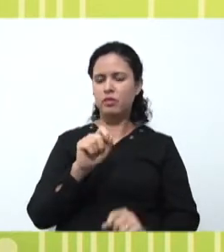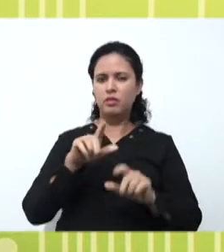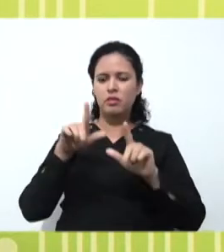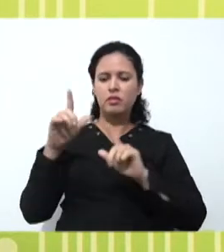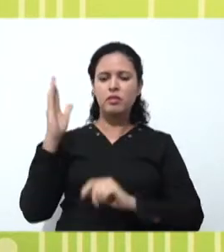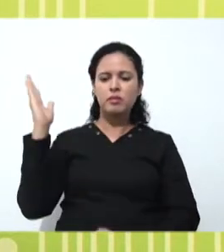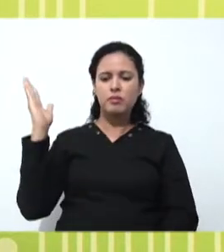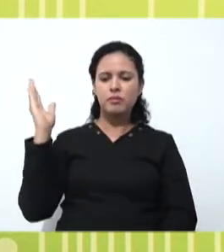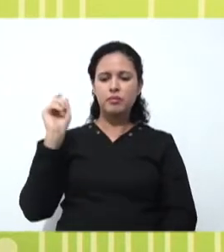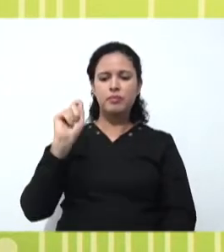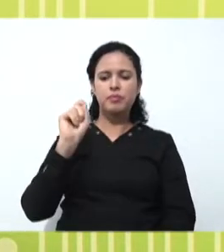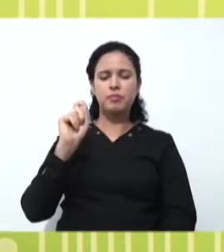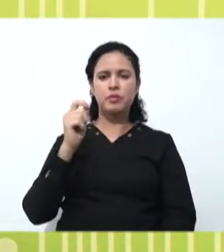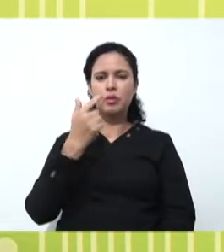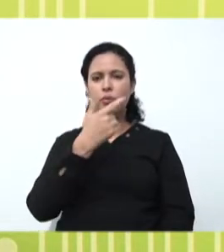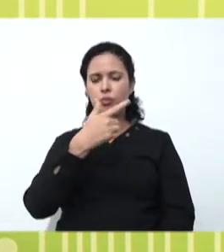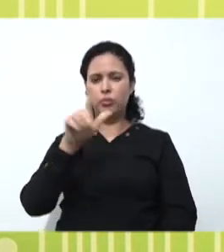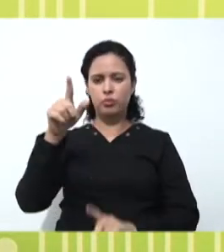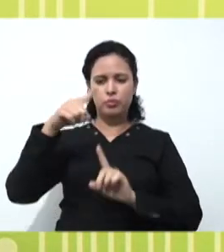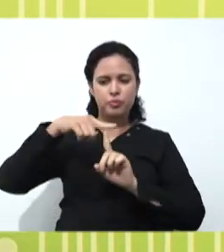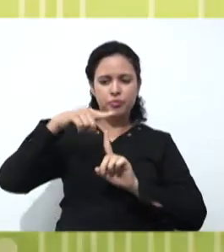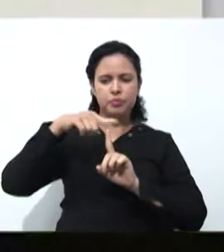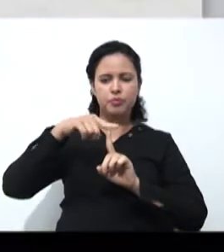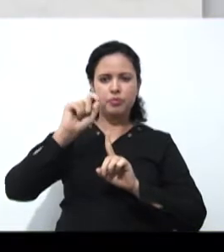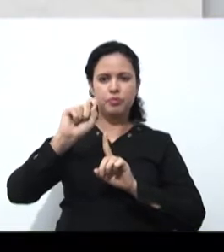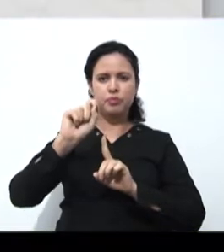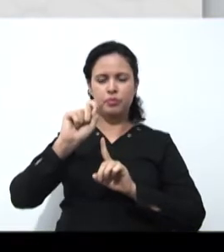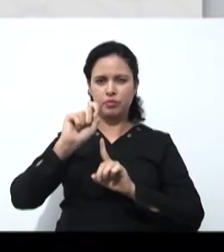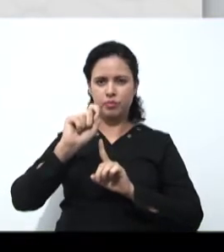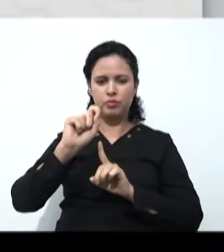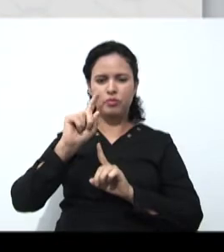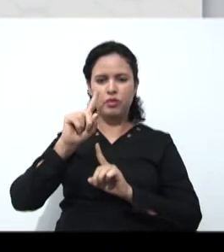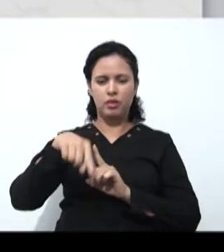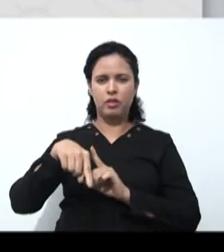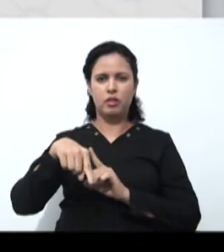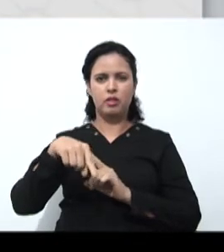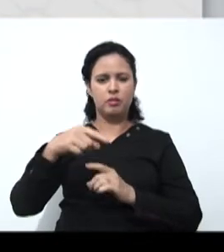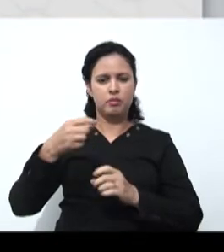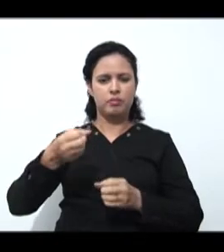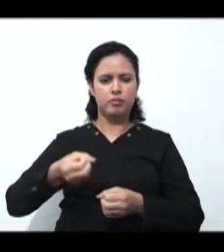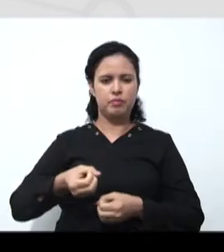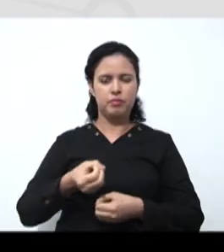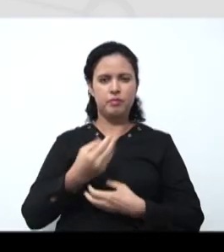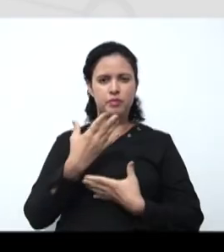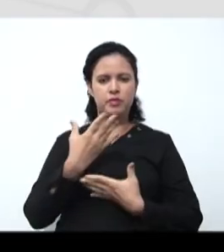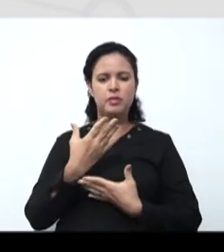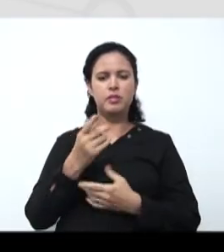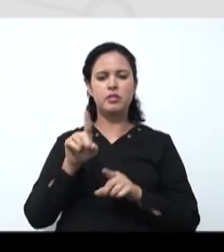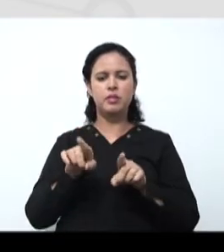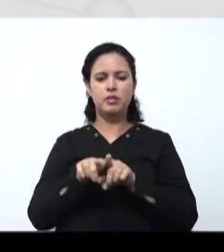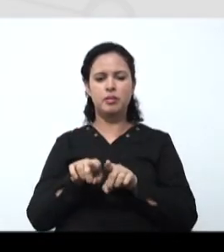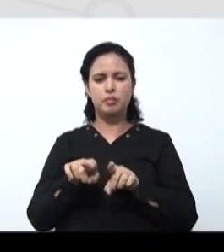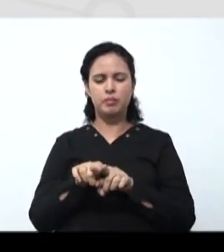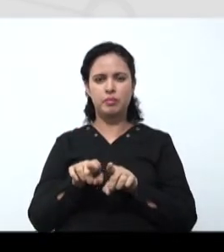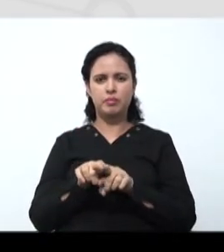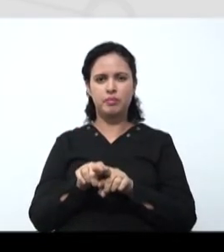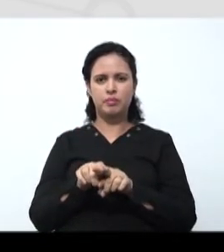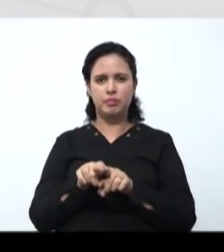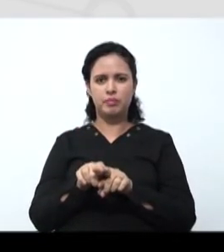a gente vê mais alguns outros tipos. A gente tem a iniciativa, a gente tem